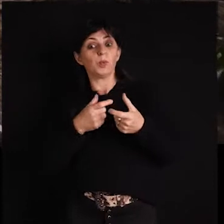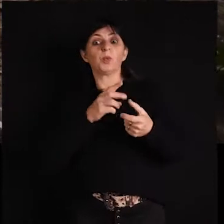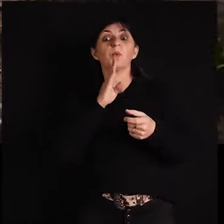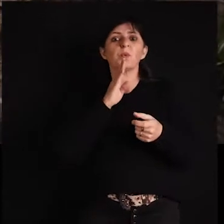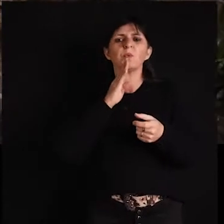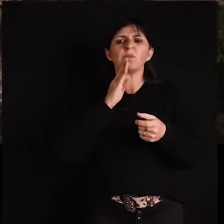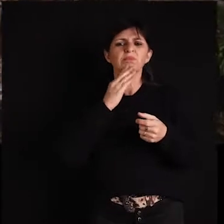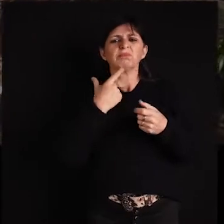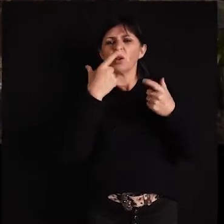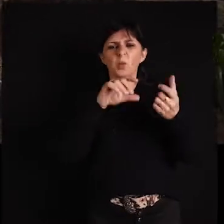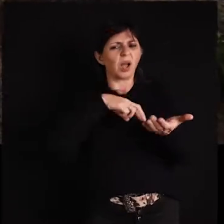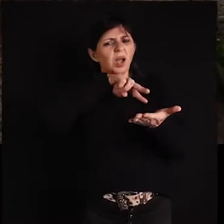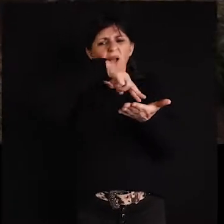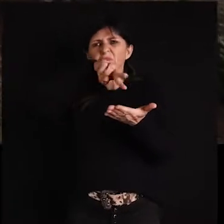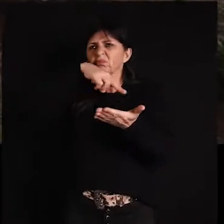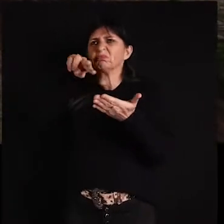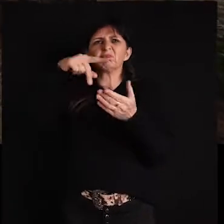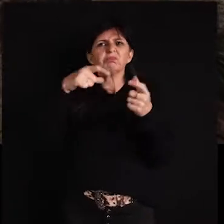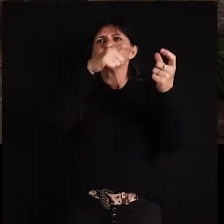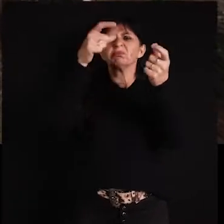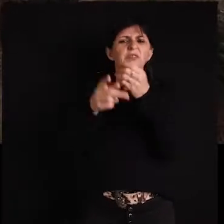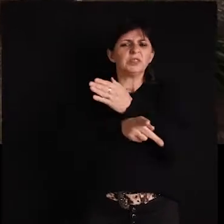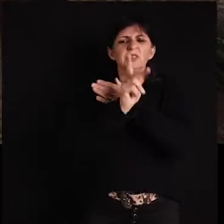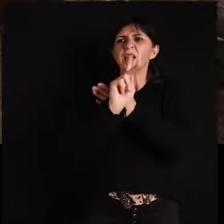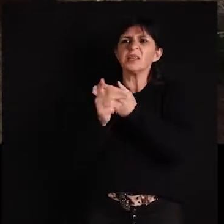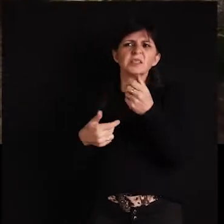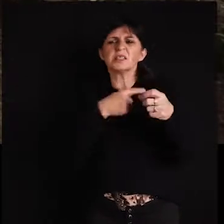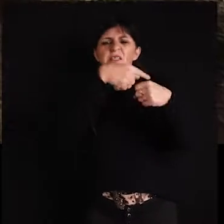As invernadas de baixo e o chapadão.